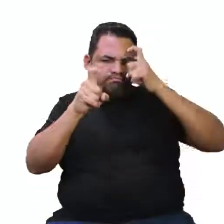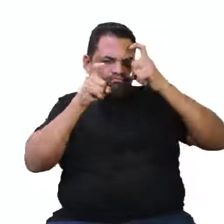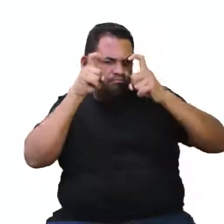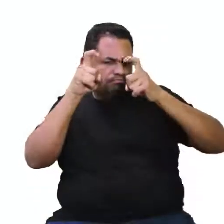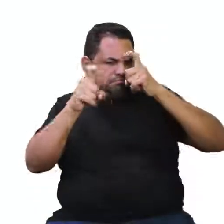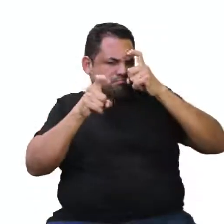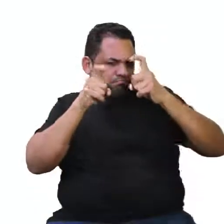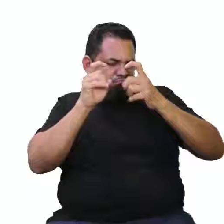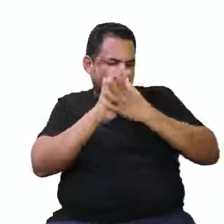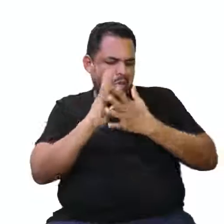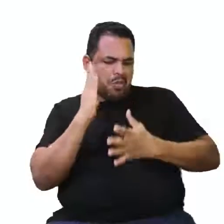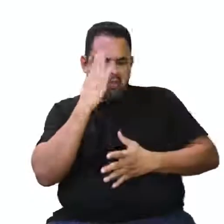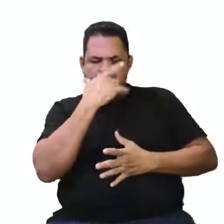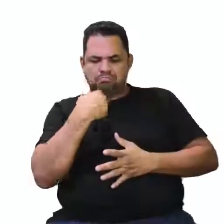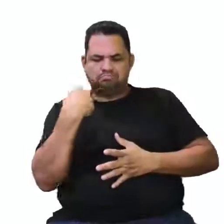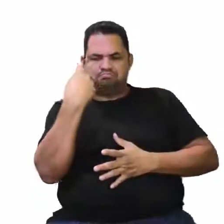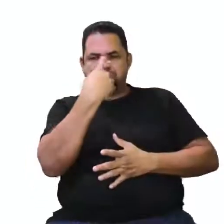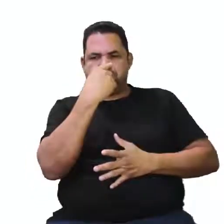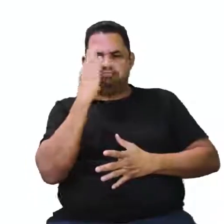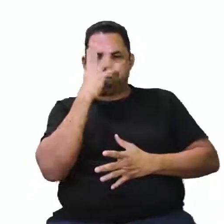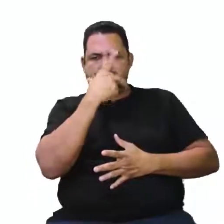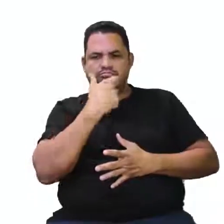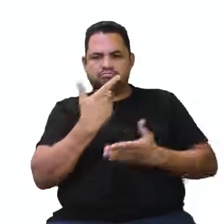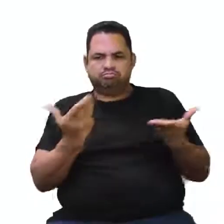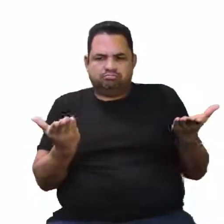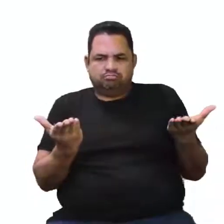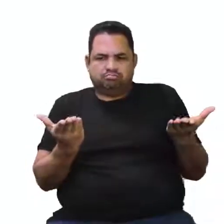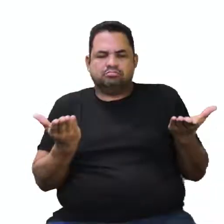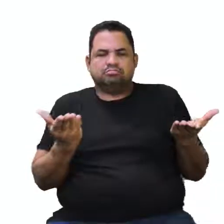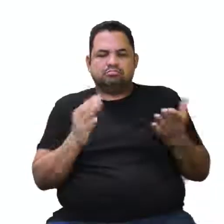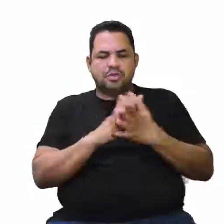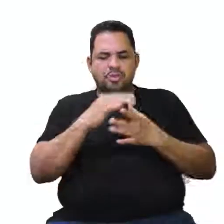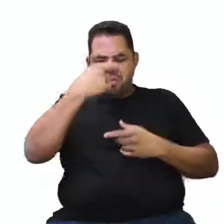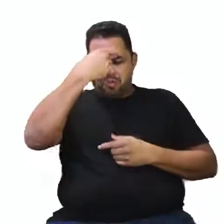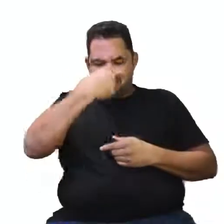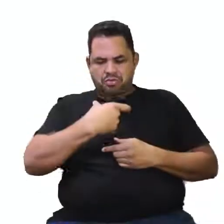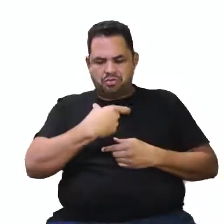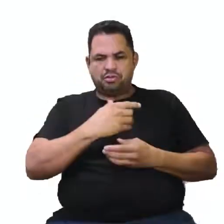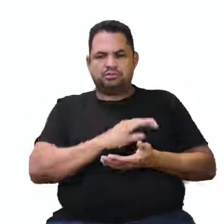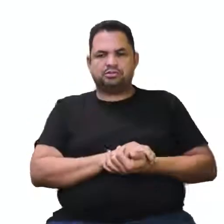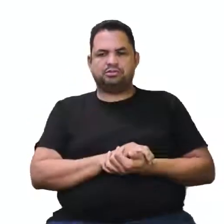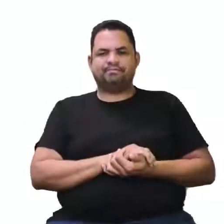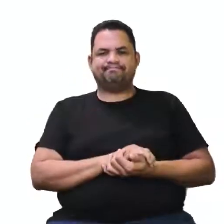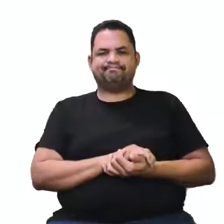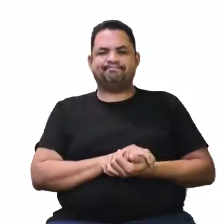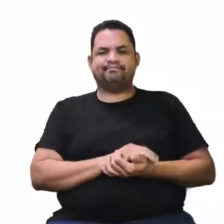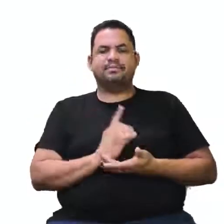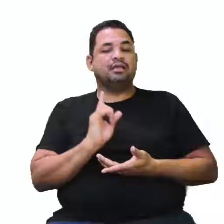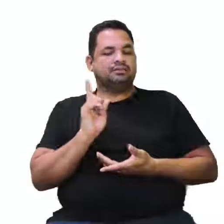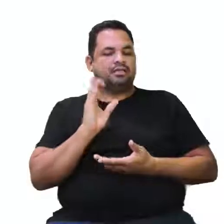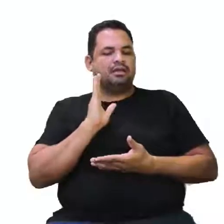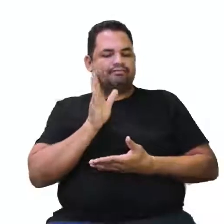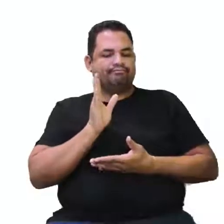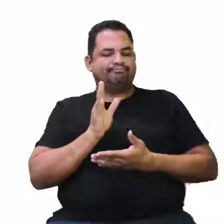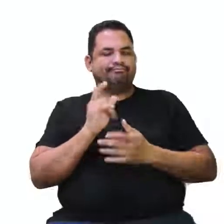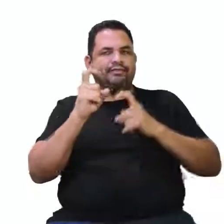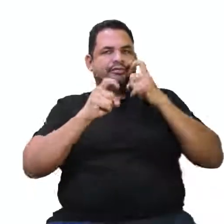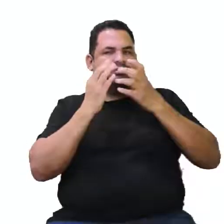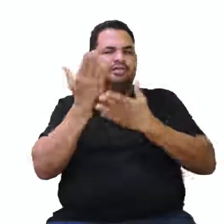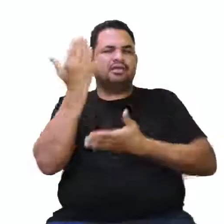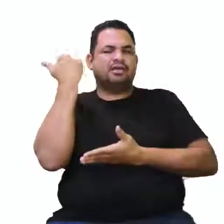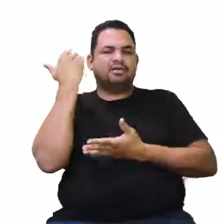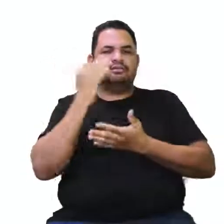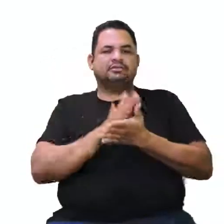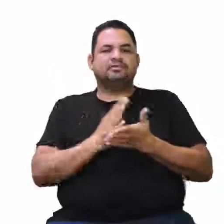preocupa demais com a sua aparência? Você se preocupa demais com a aparência, prof? Olha, já me preocupei, agora não. Tá tranquila, né? Pra ter uma ideia,